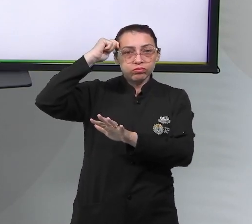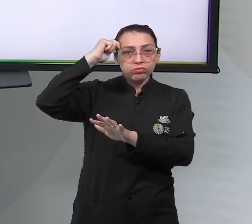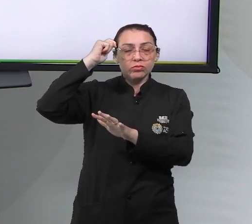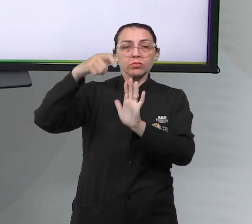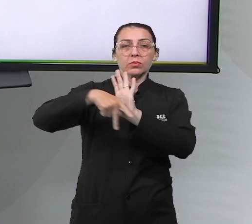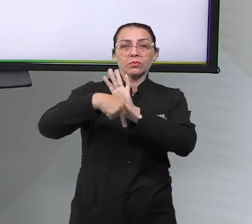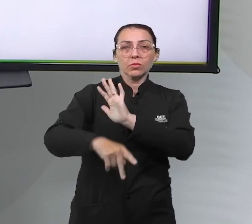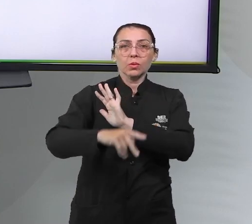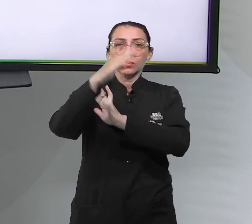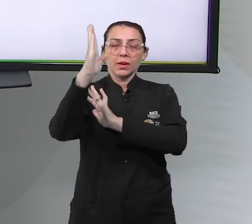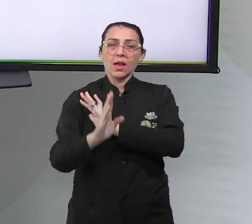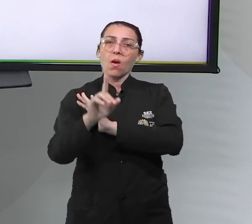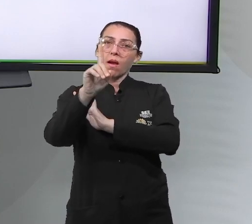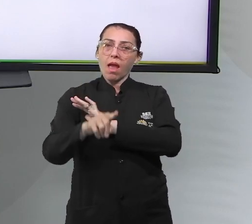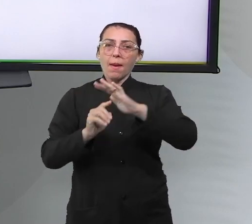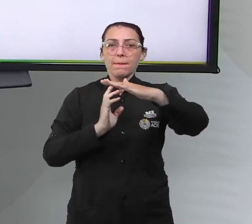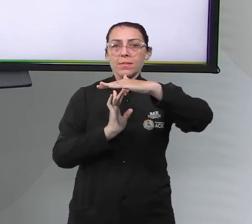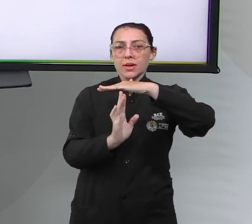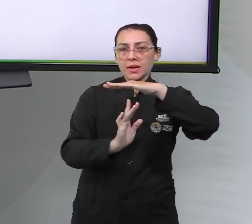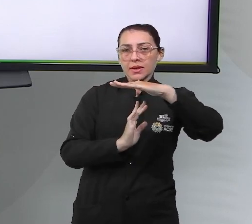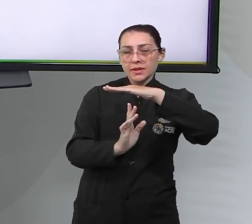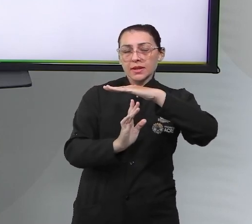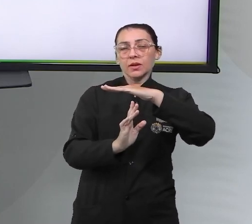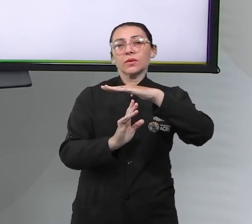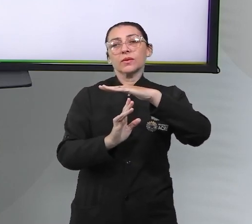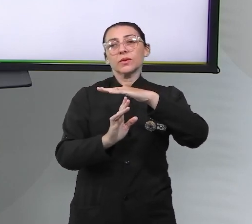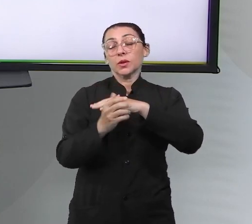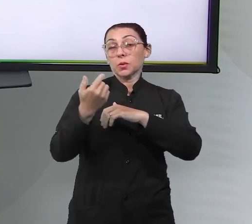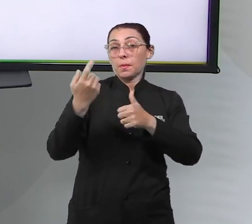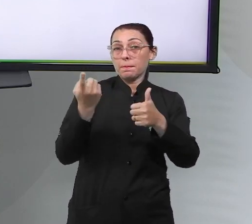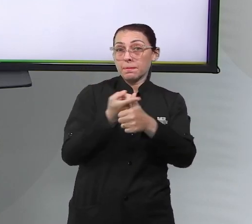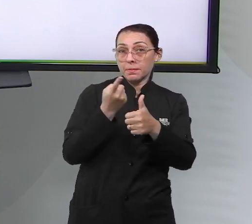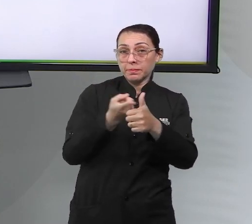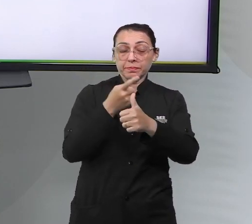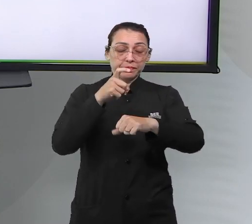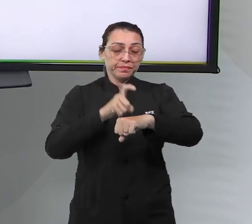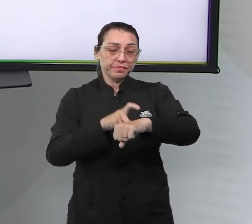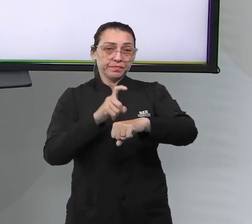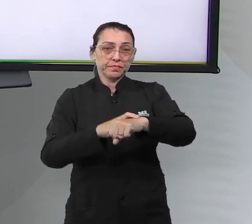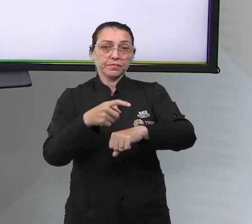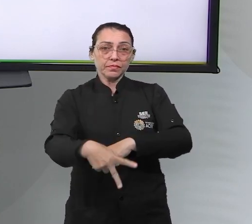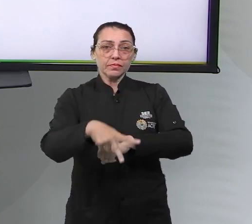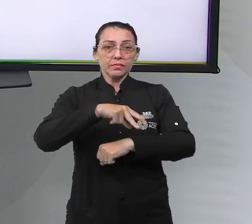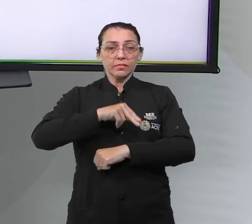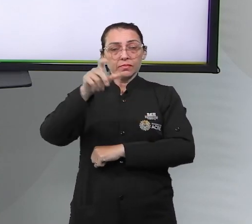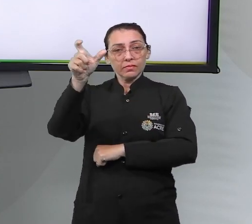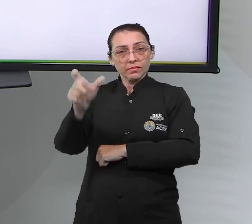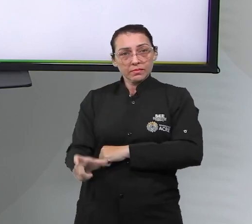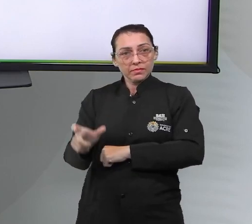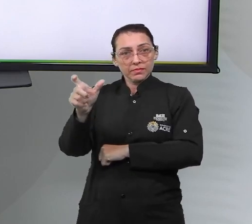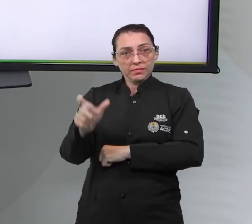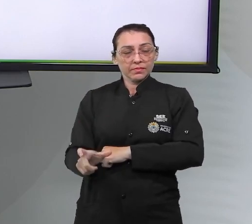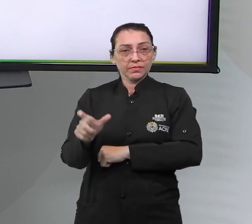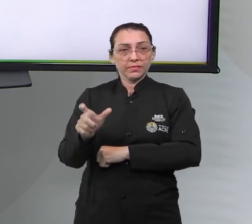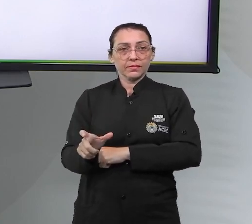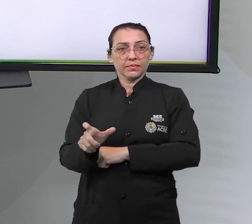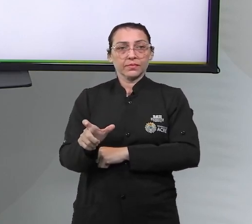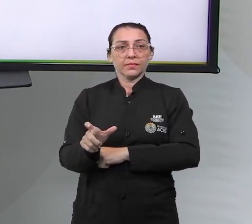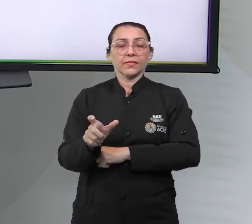Brasil, é um fluxo migratório. Por mais que, num primeiro momento, os portugueses estavam ali nas